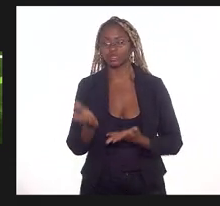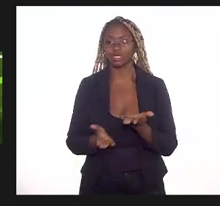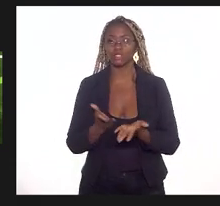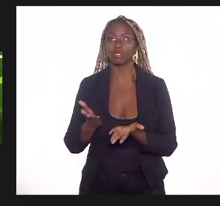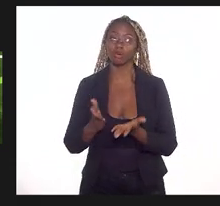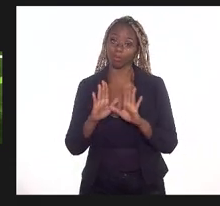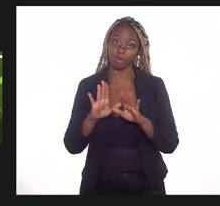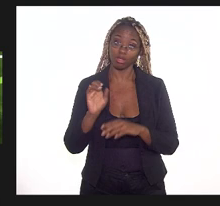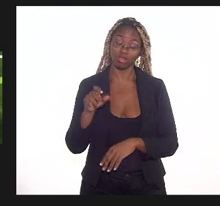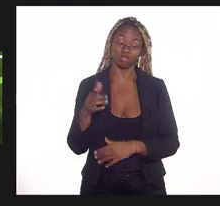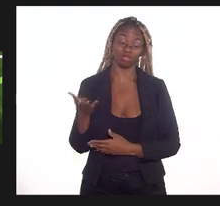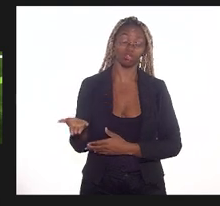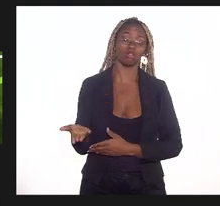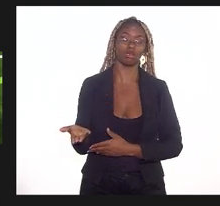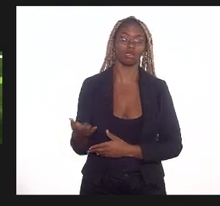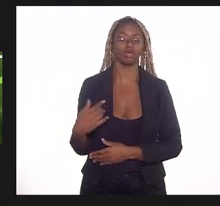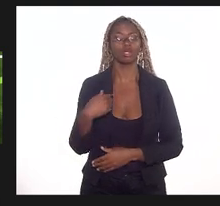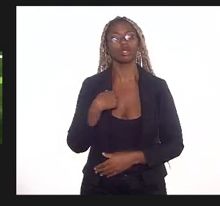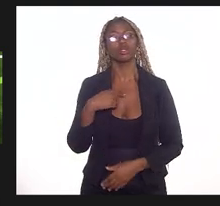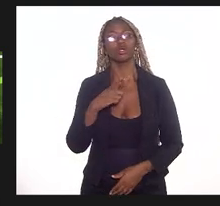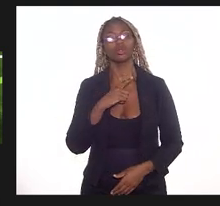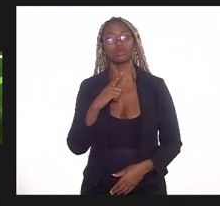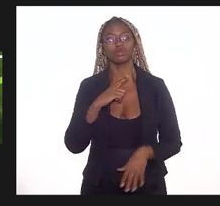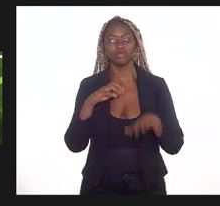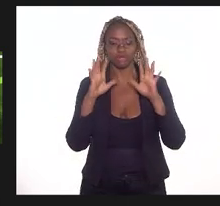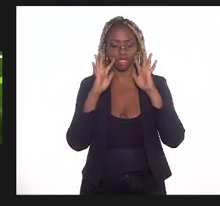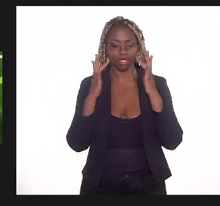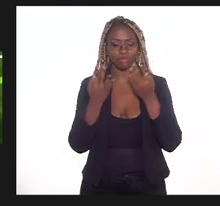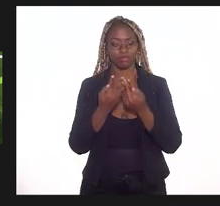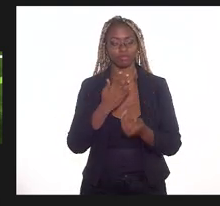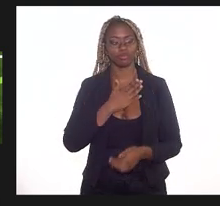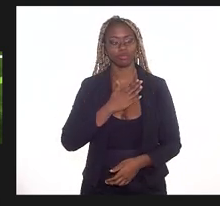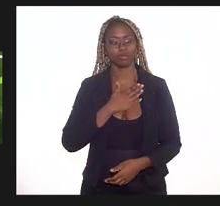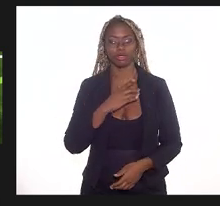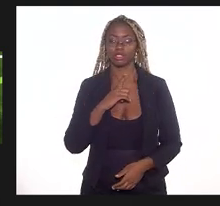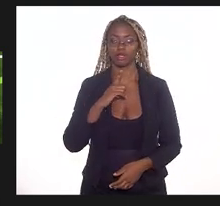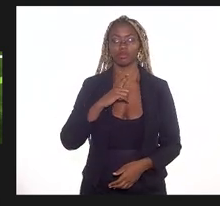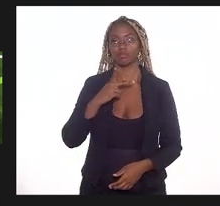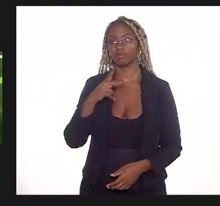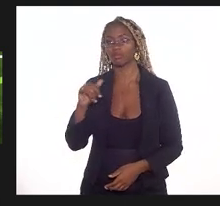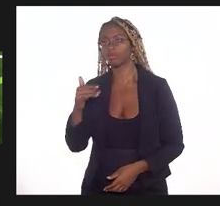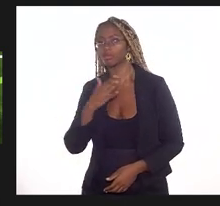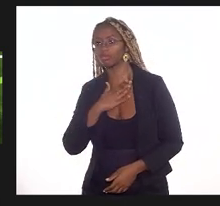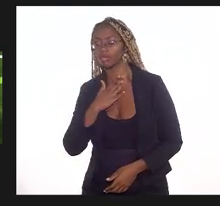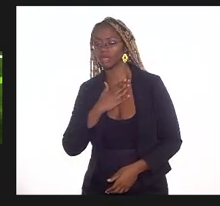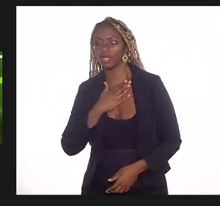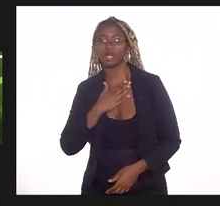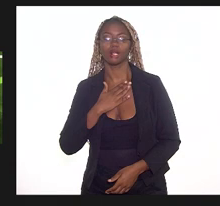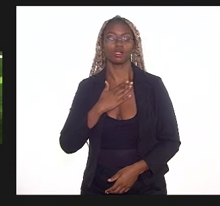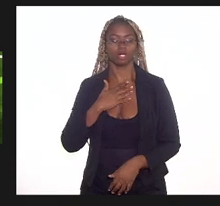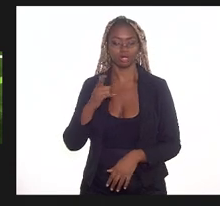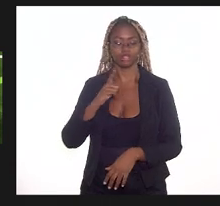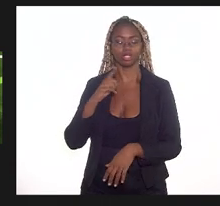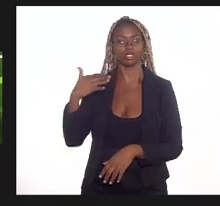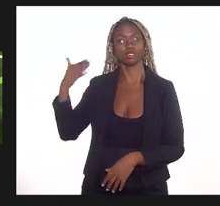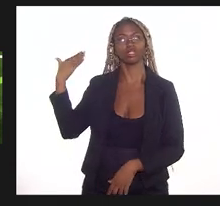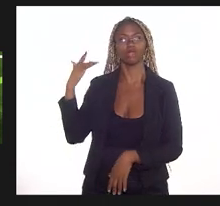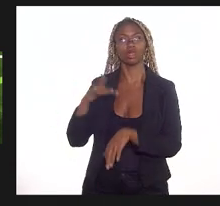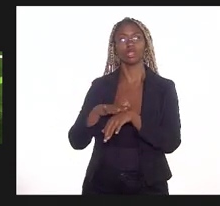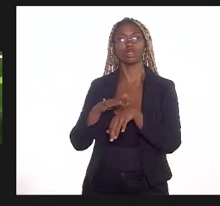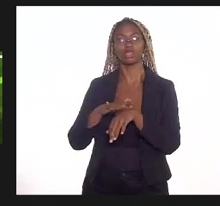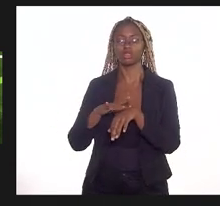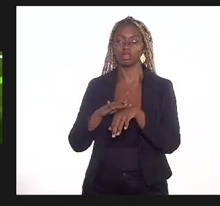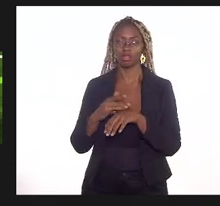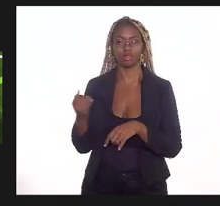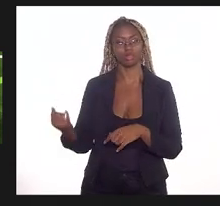raro. Eu tenho na minha família, tive o meu pai, teve uma doença rara, né?